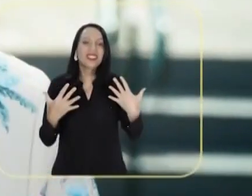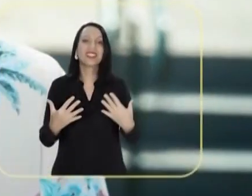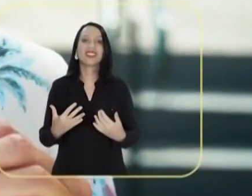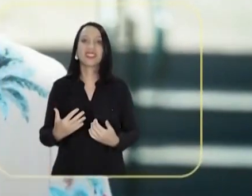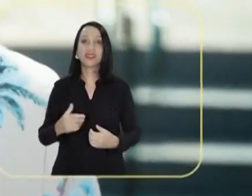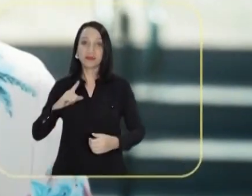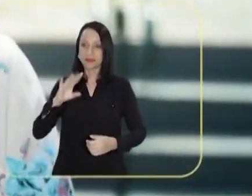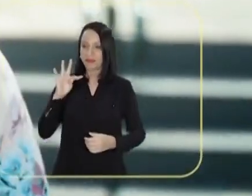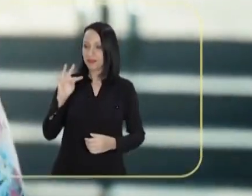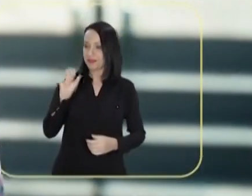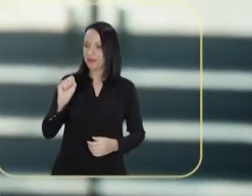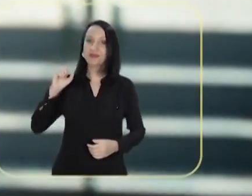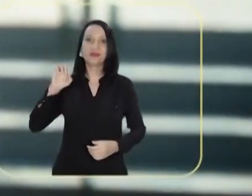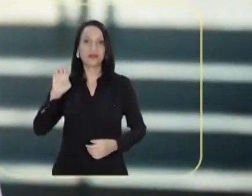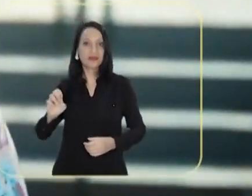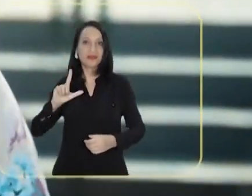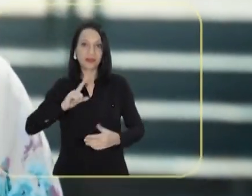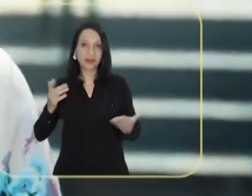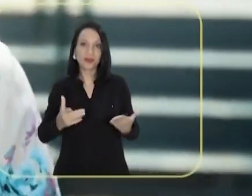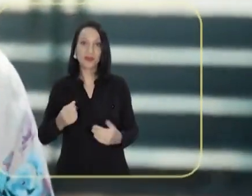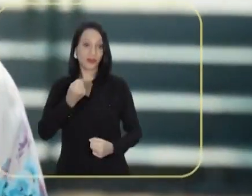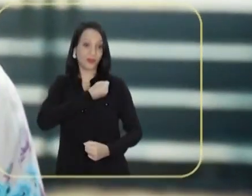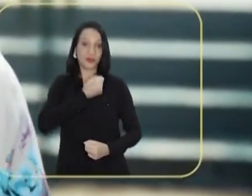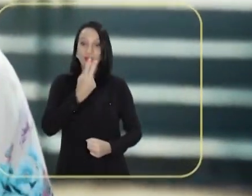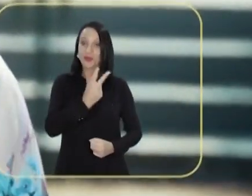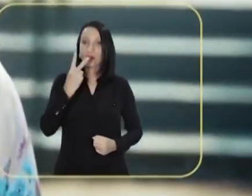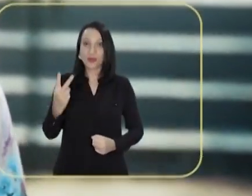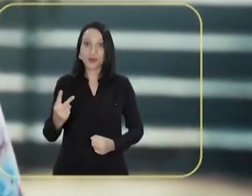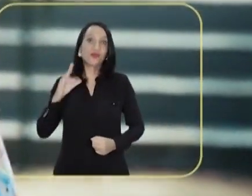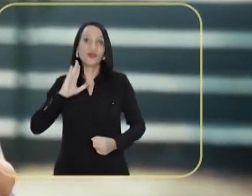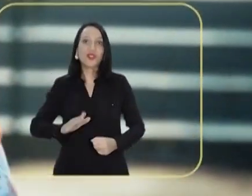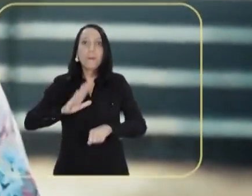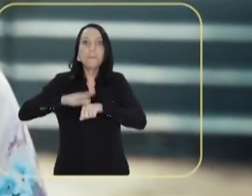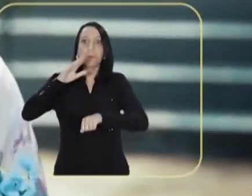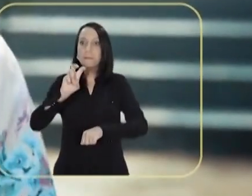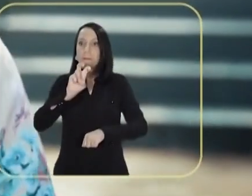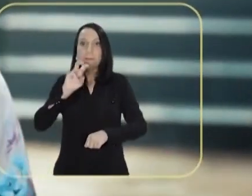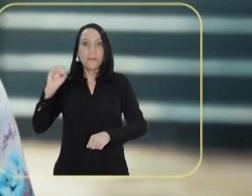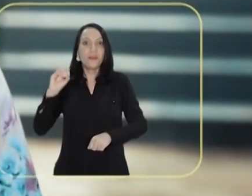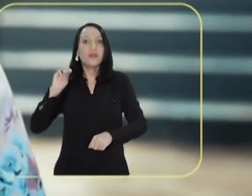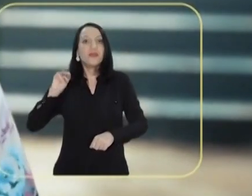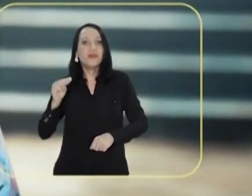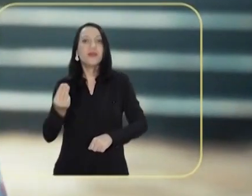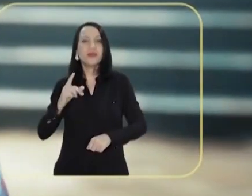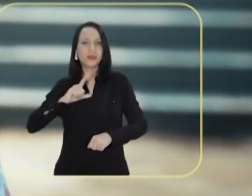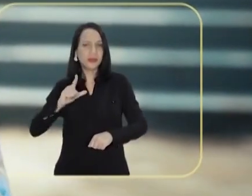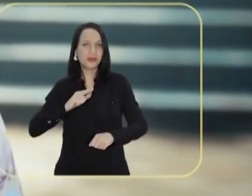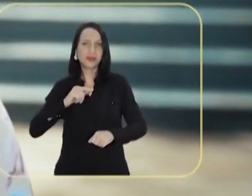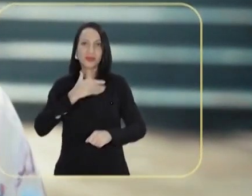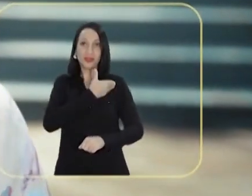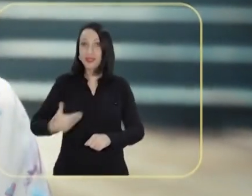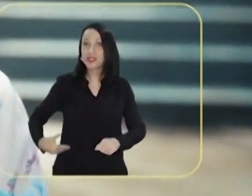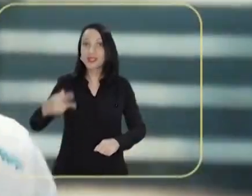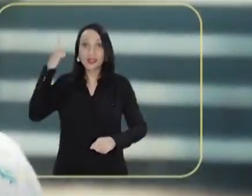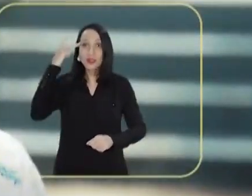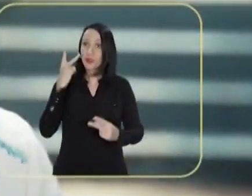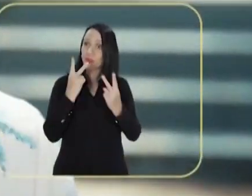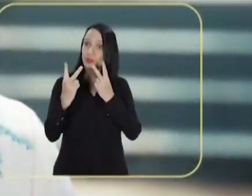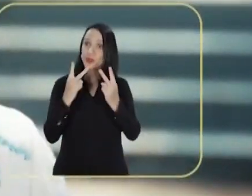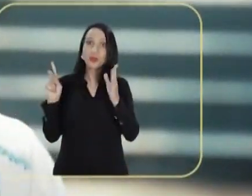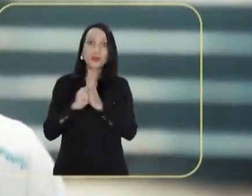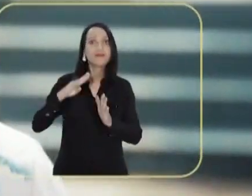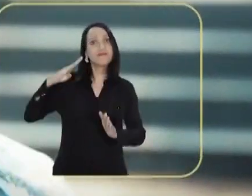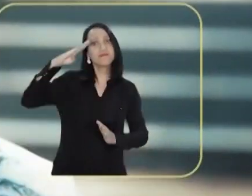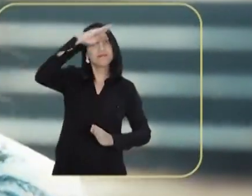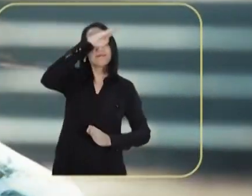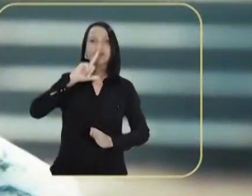Gente, segundo o Tribunal Regional Eleitoral, o número 22 recebeu mais de 500 mil de votos para o governo de São Paulo. Mas